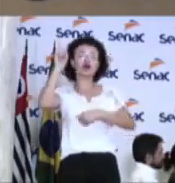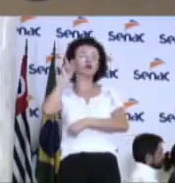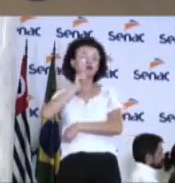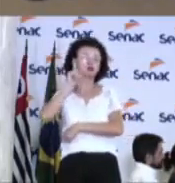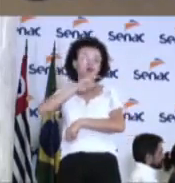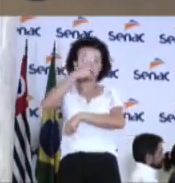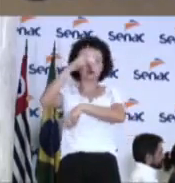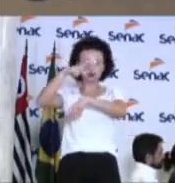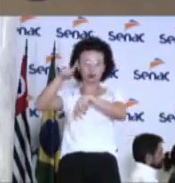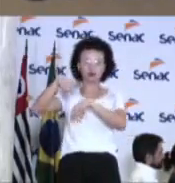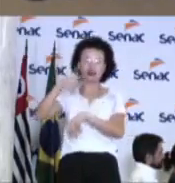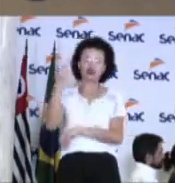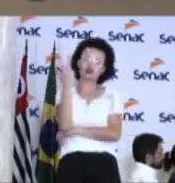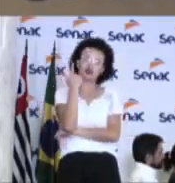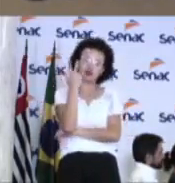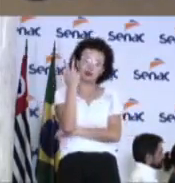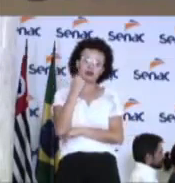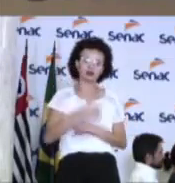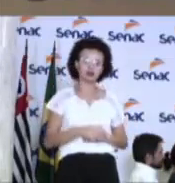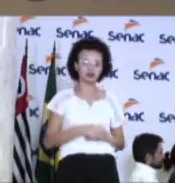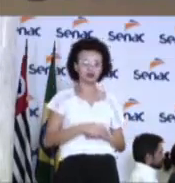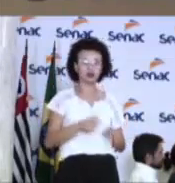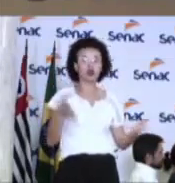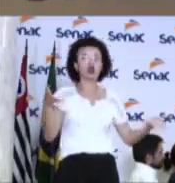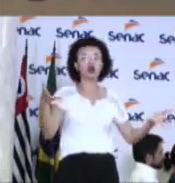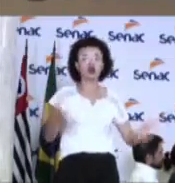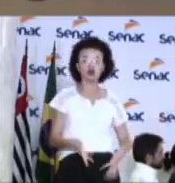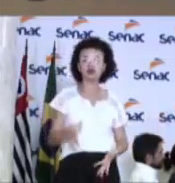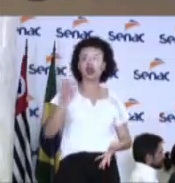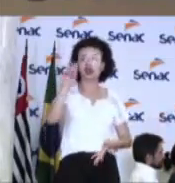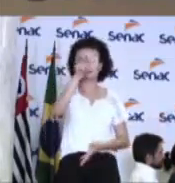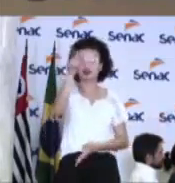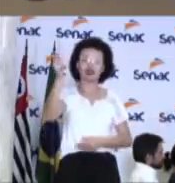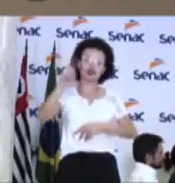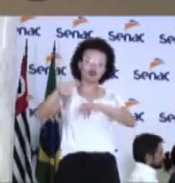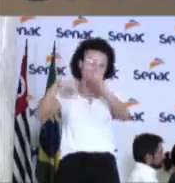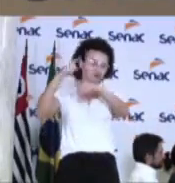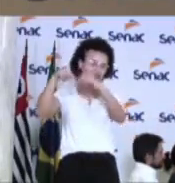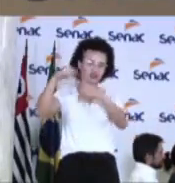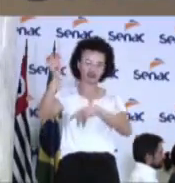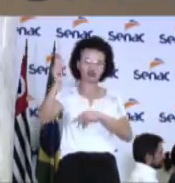isso. Naturalmente, hoje, que eles já estão bem mais evoluídos, que eles fazem